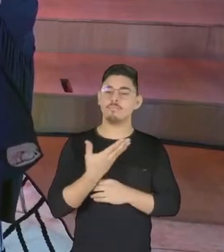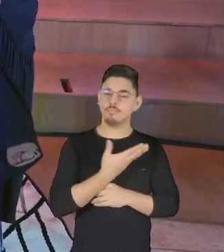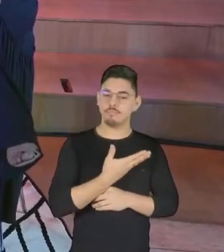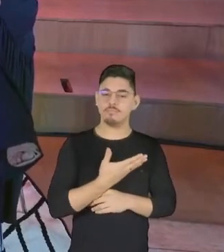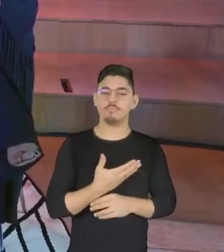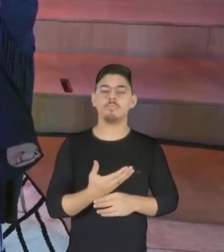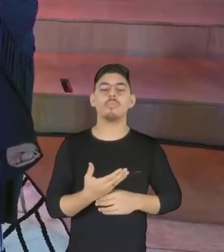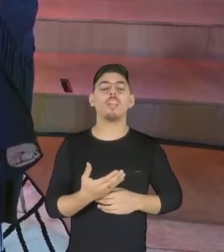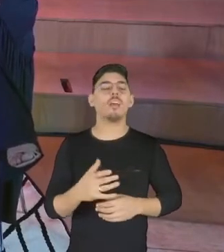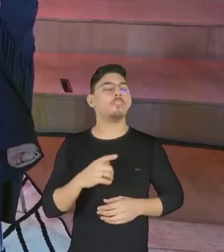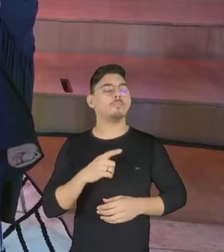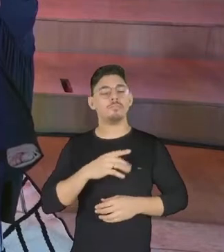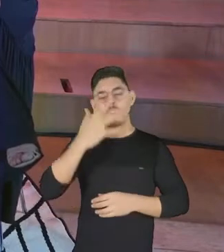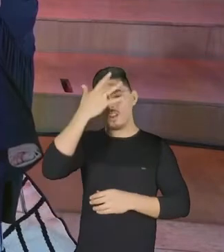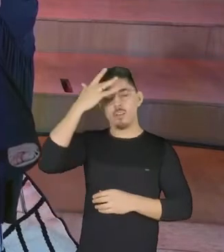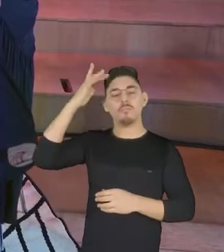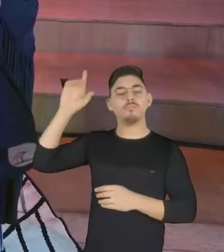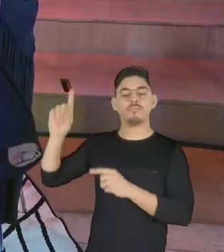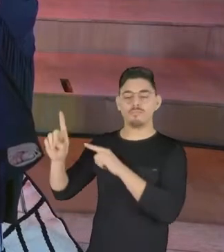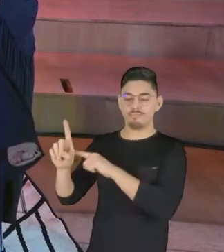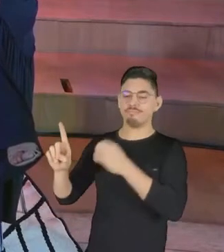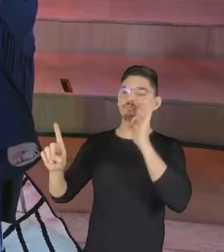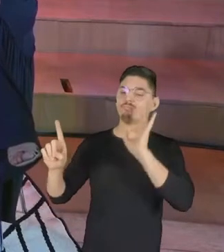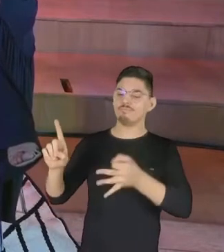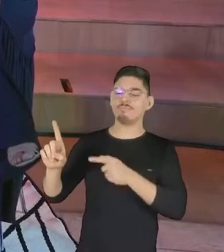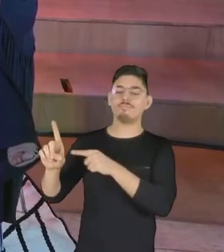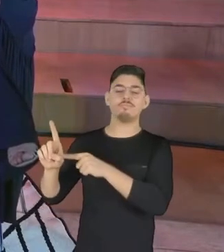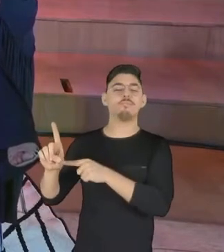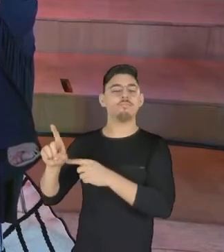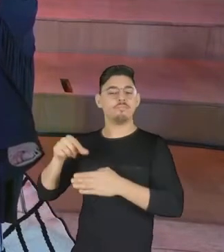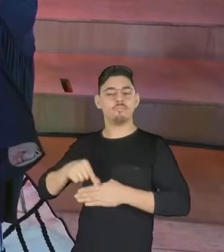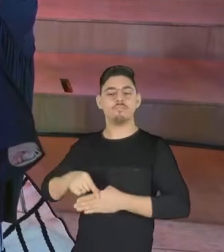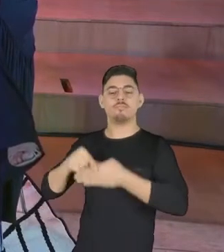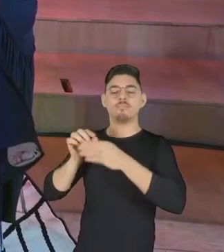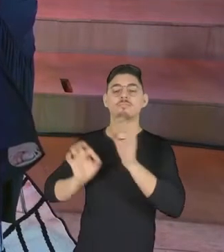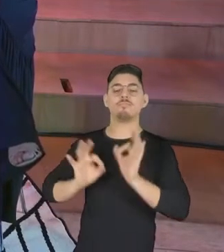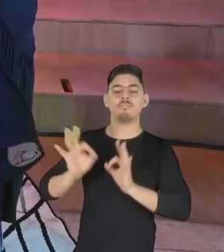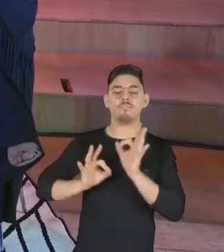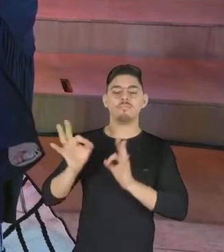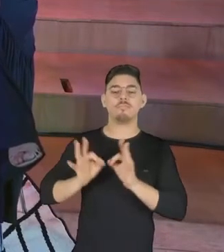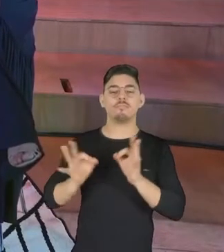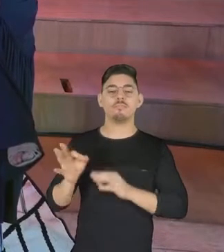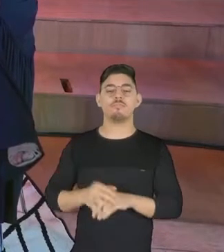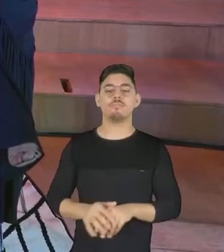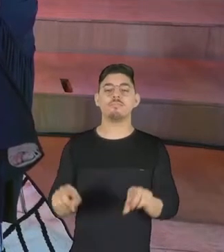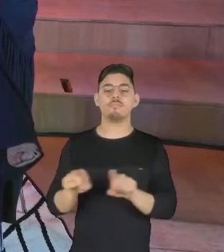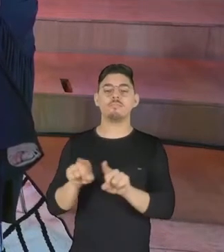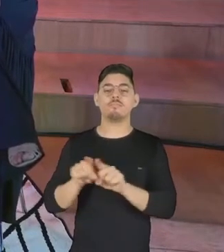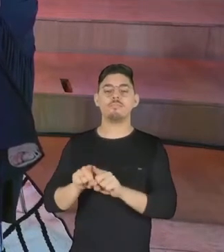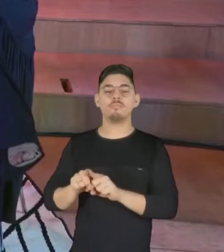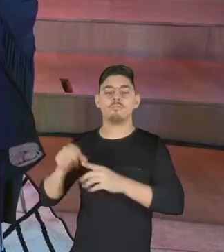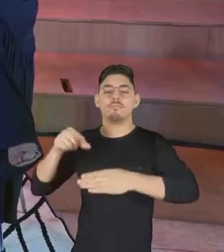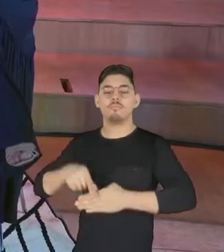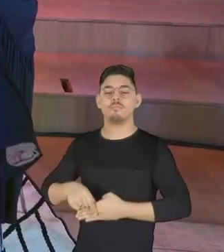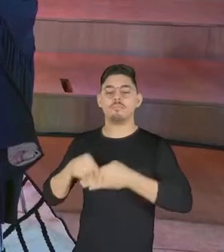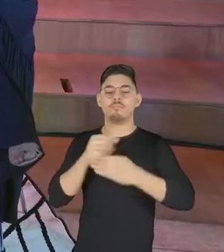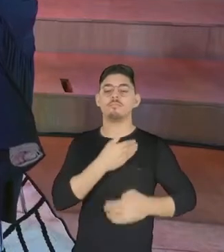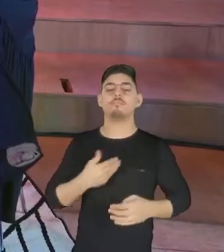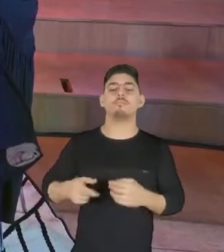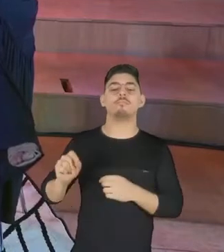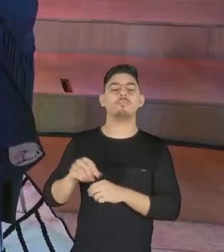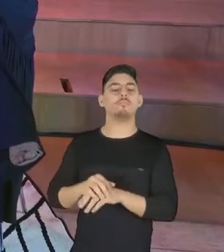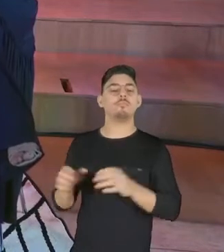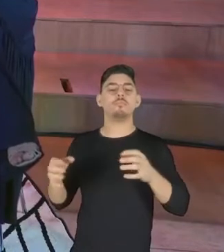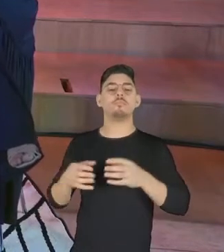muito especial. Ela é muito competente. Ela é gestora das redes e é coordenadora da área de ensino aqui da